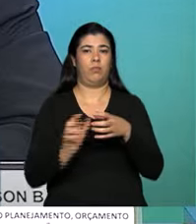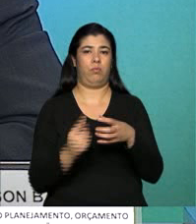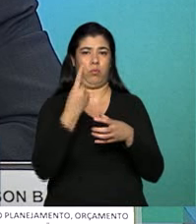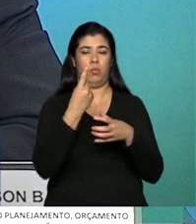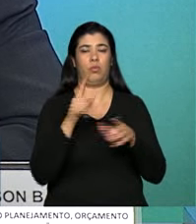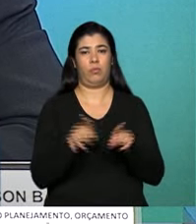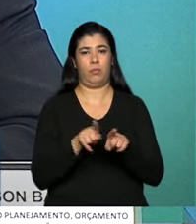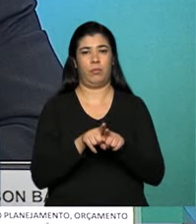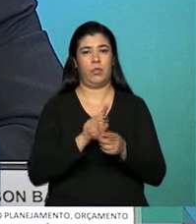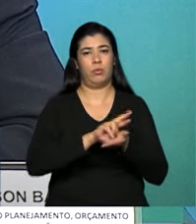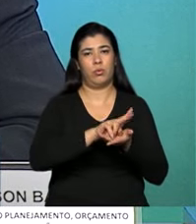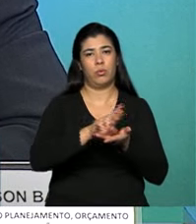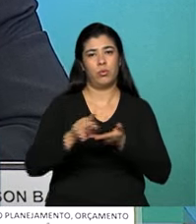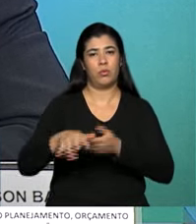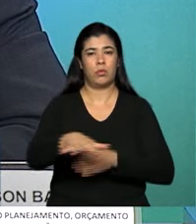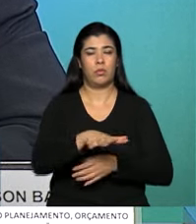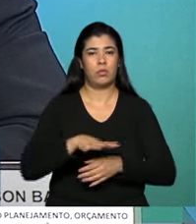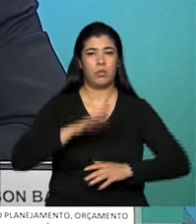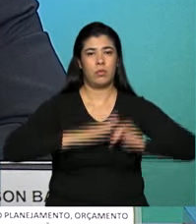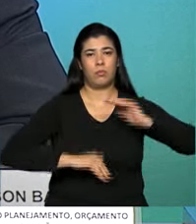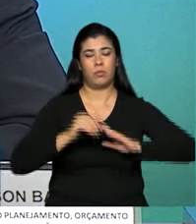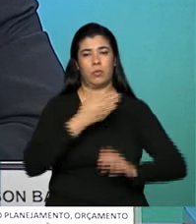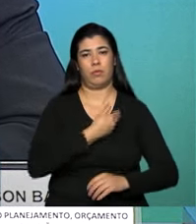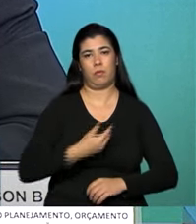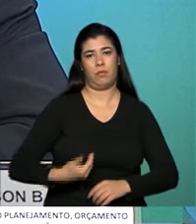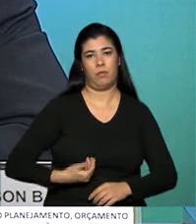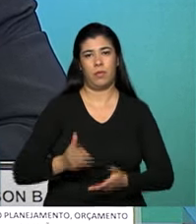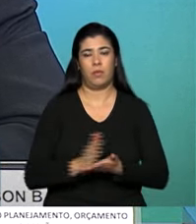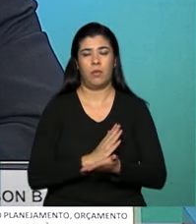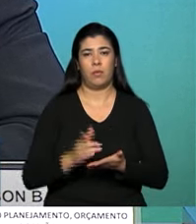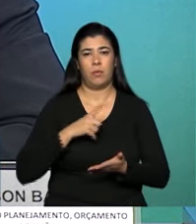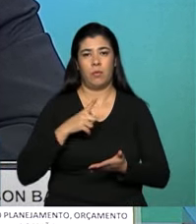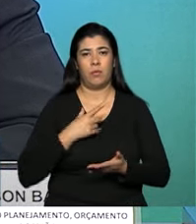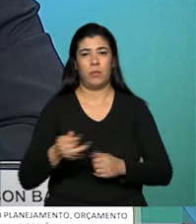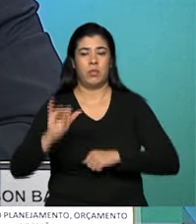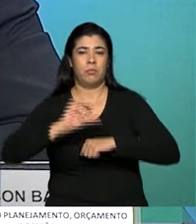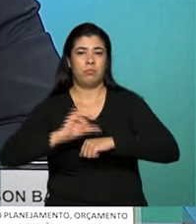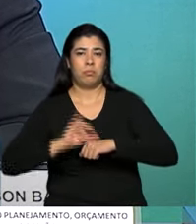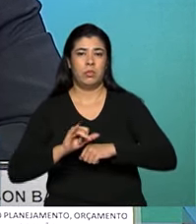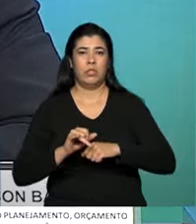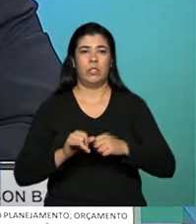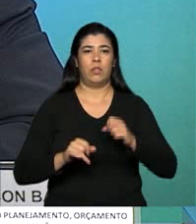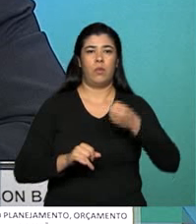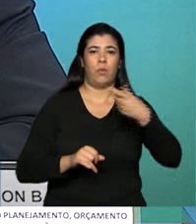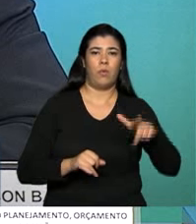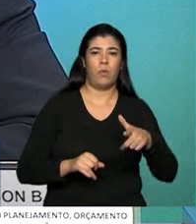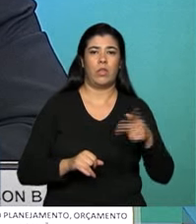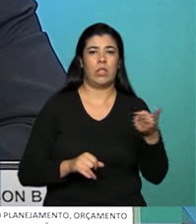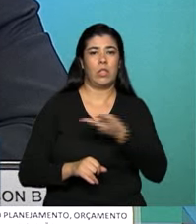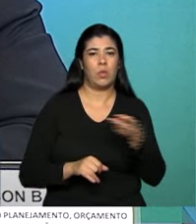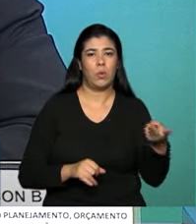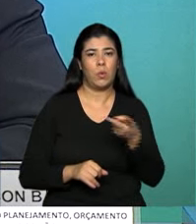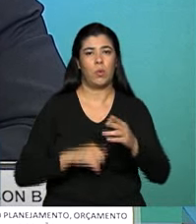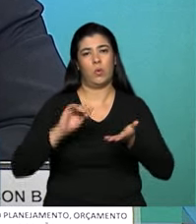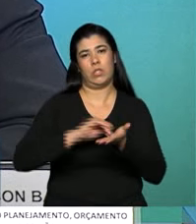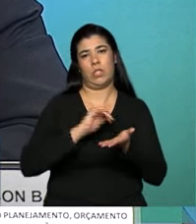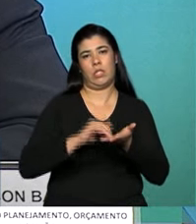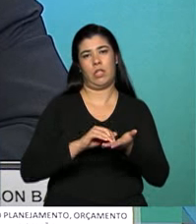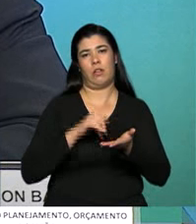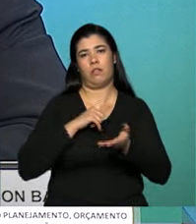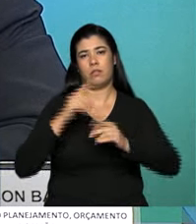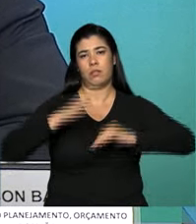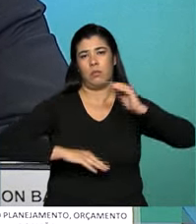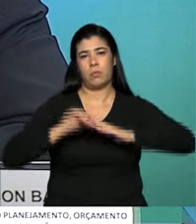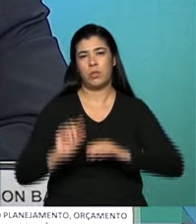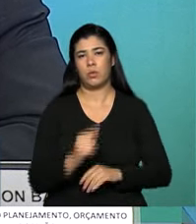olhando as várias áreas de atuação do governo tem algumas áreas que são superpostas tem algumas secretarias que tem atividades superpostas então é possível